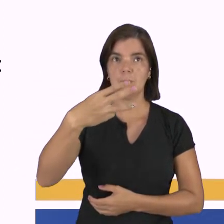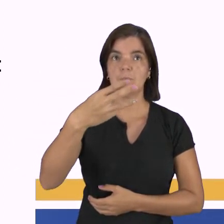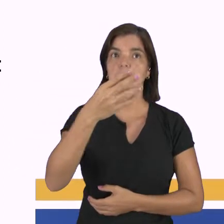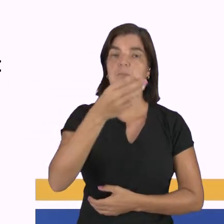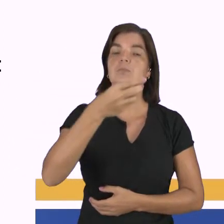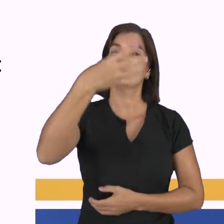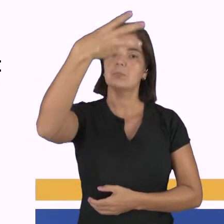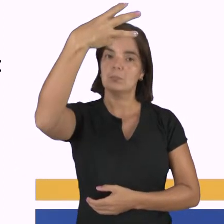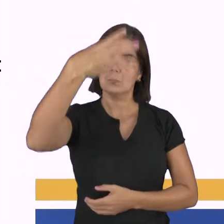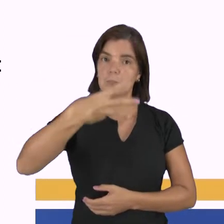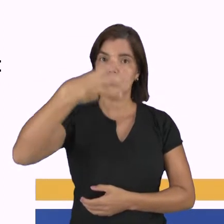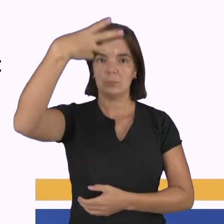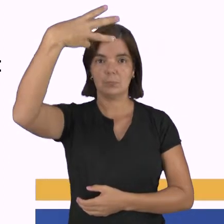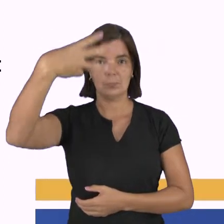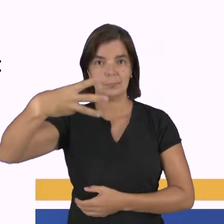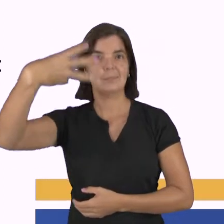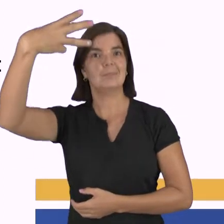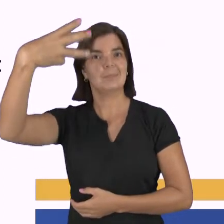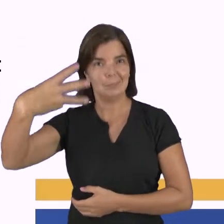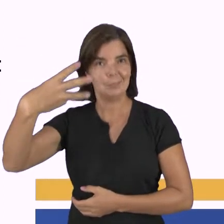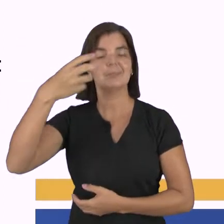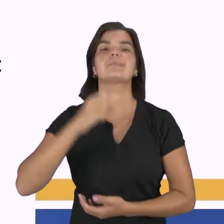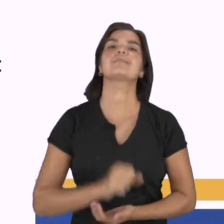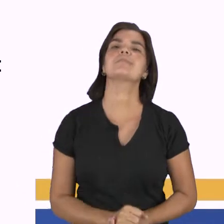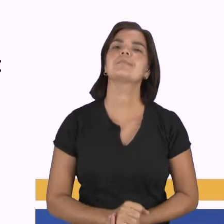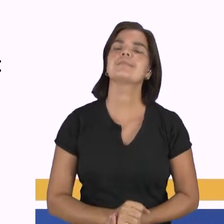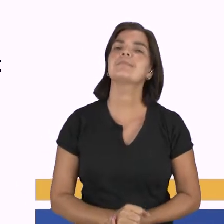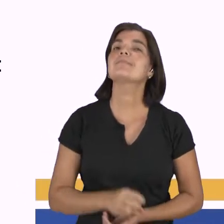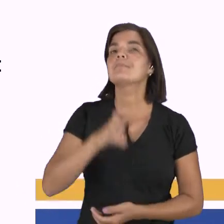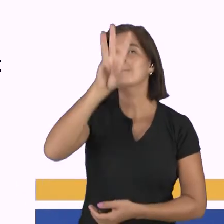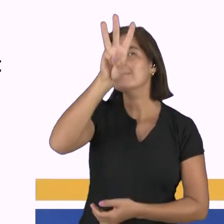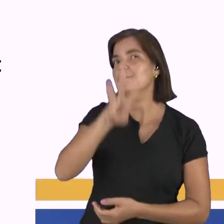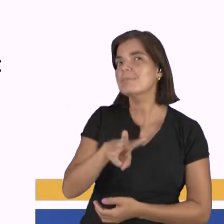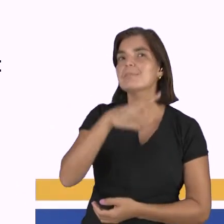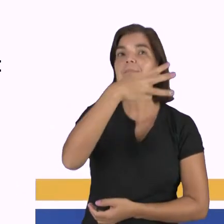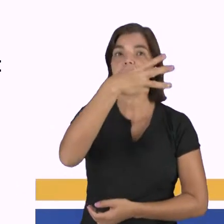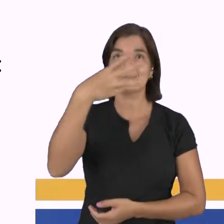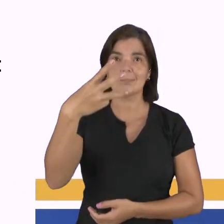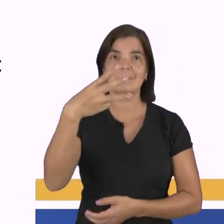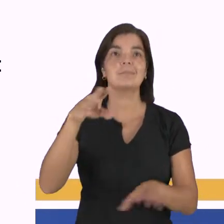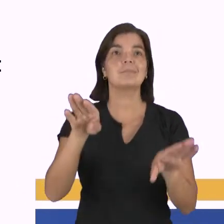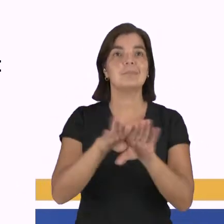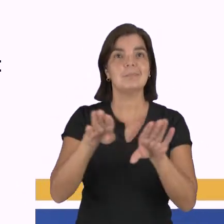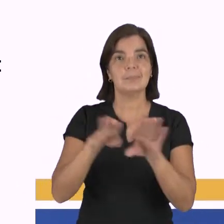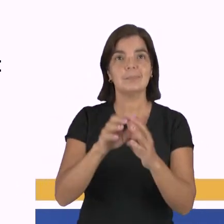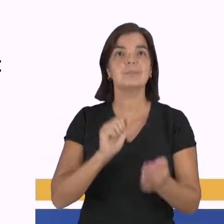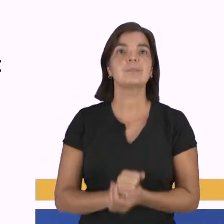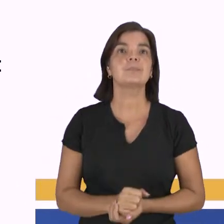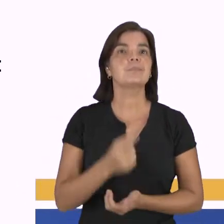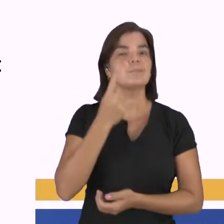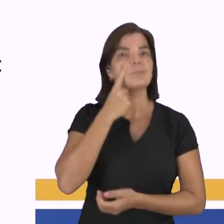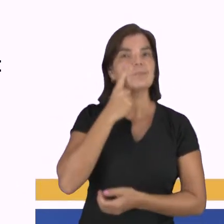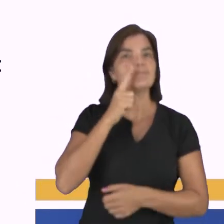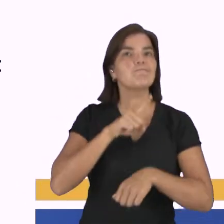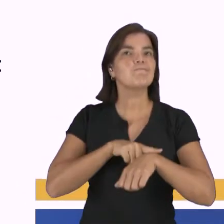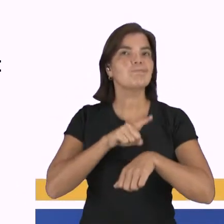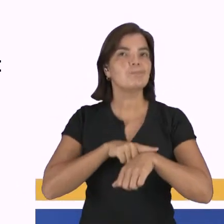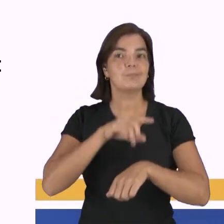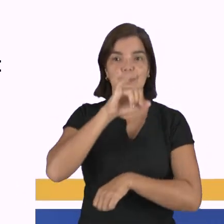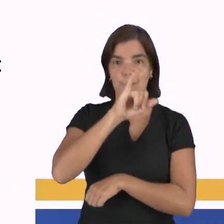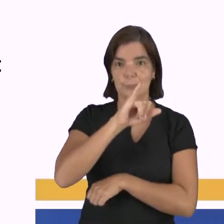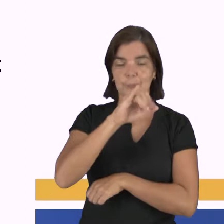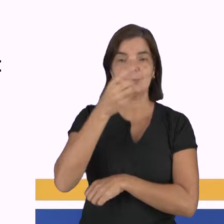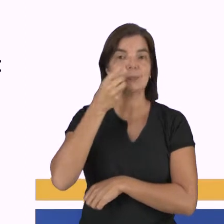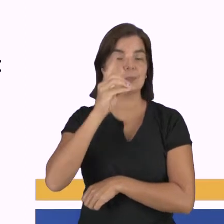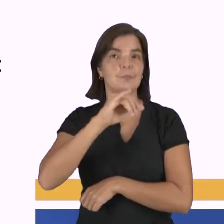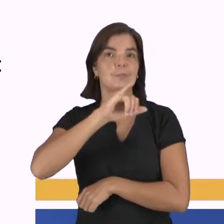respectivamente três colunas tá corresponde em graus centígrados a temperatura do cevada no momento